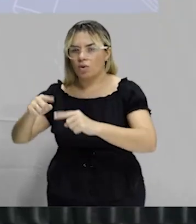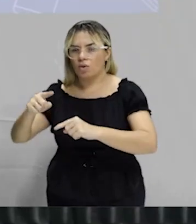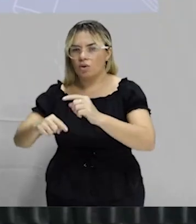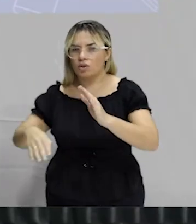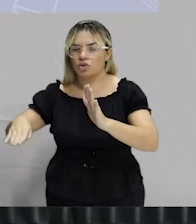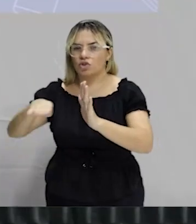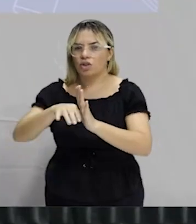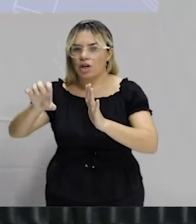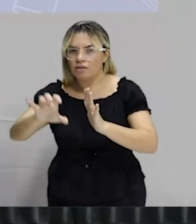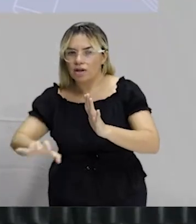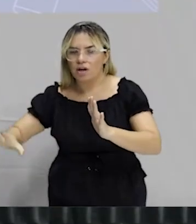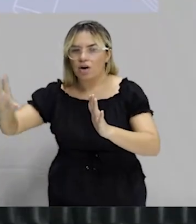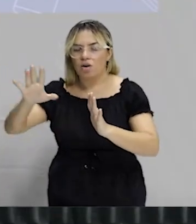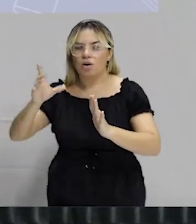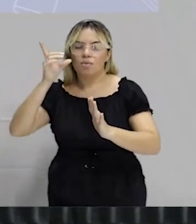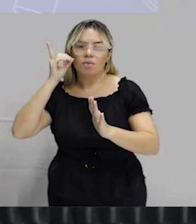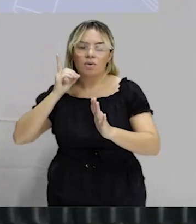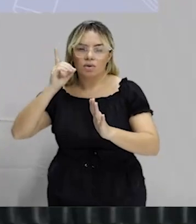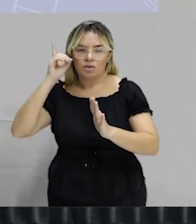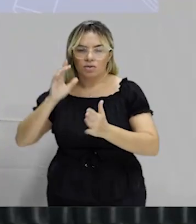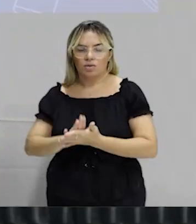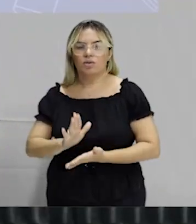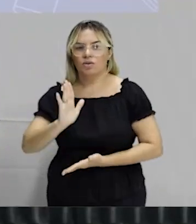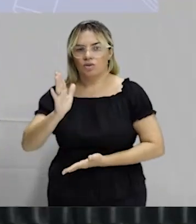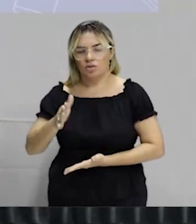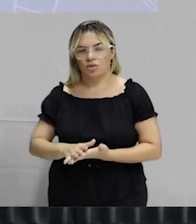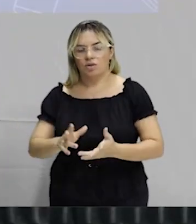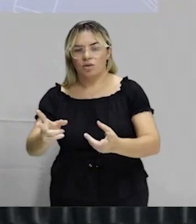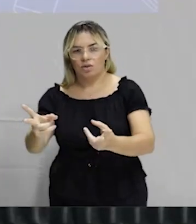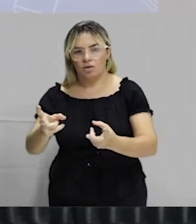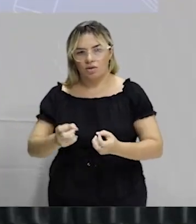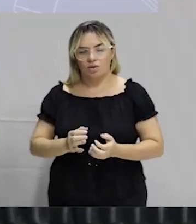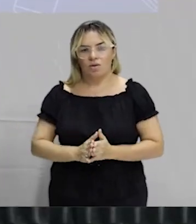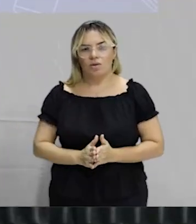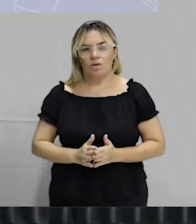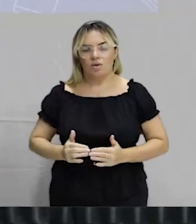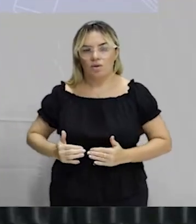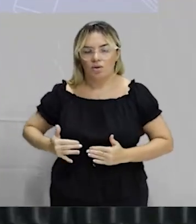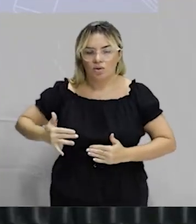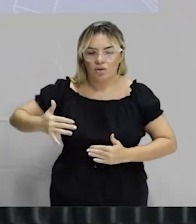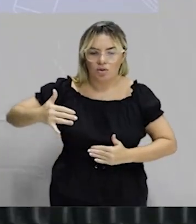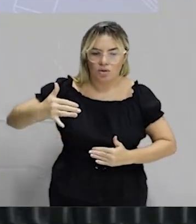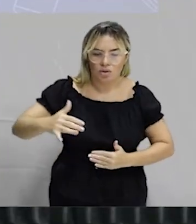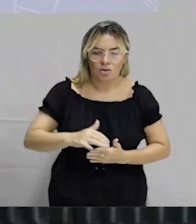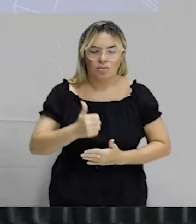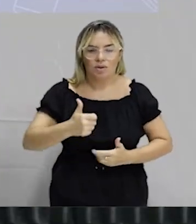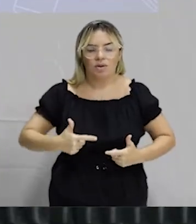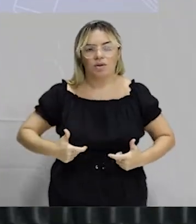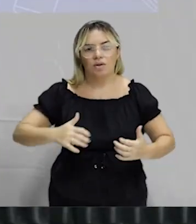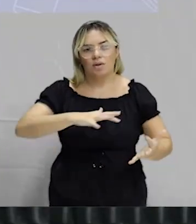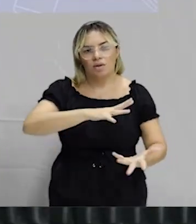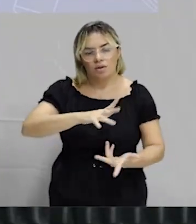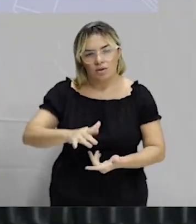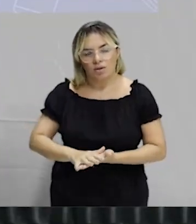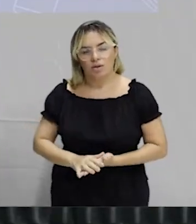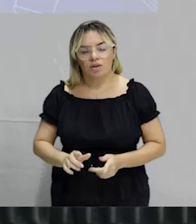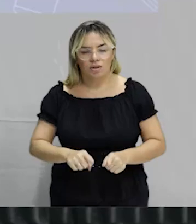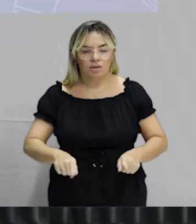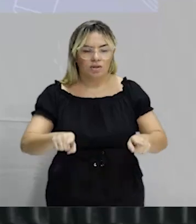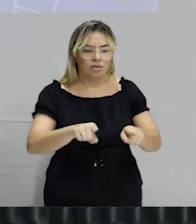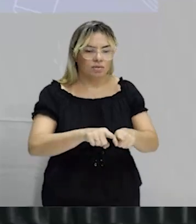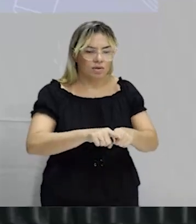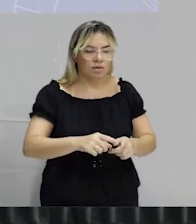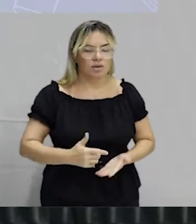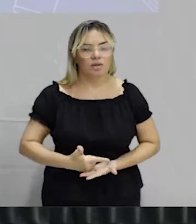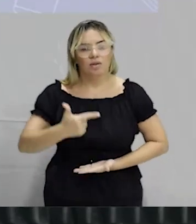dos Estados Unidos, isso a gente já percebe, inclusive, durante a Primeira Guerra Mundial, vamos perceber durante a Segunda Guerra Mundial, esses produtos vão